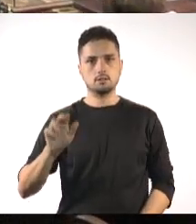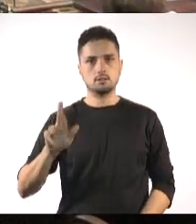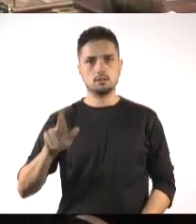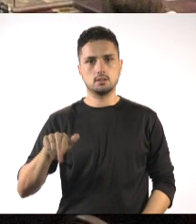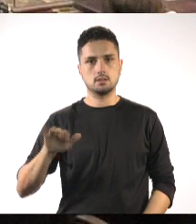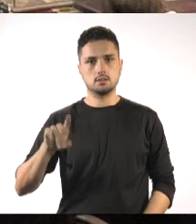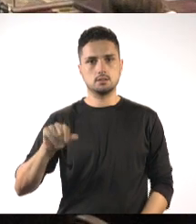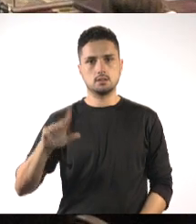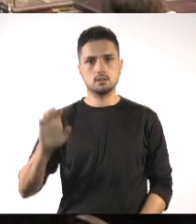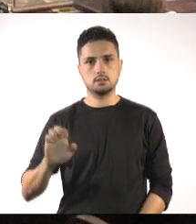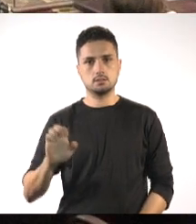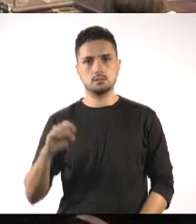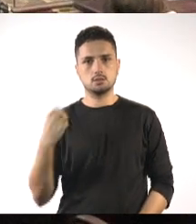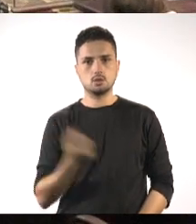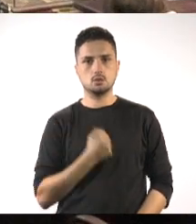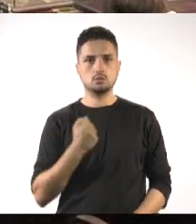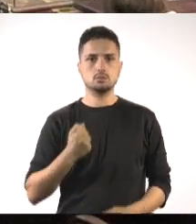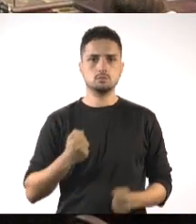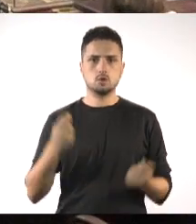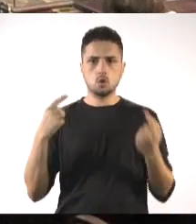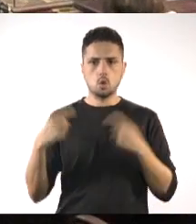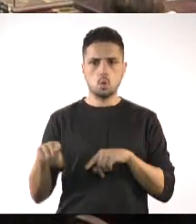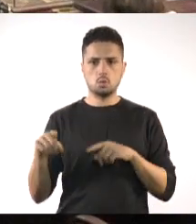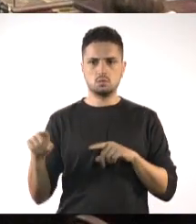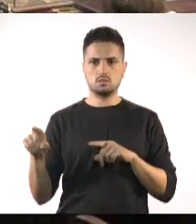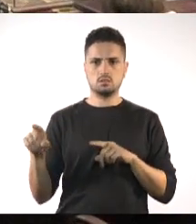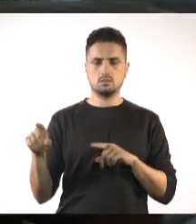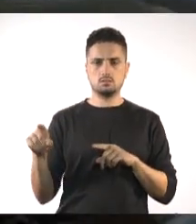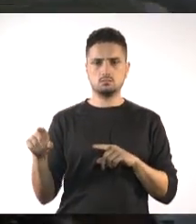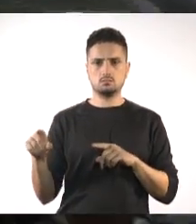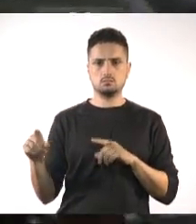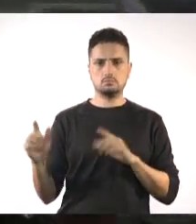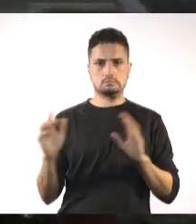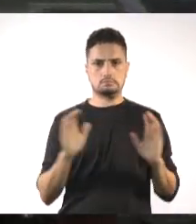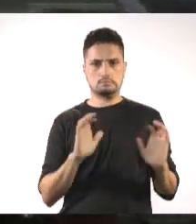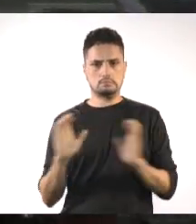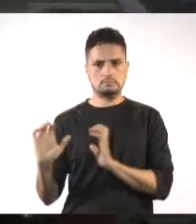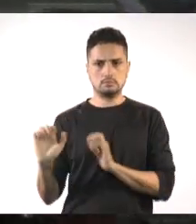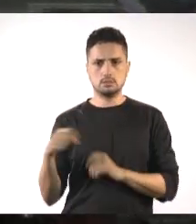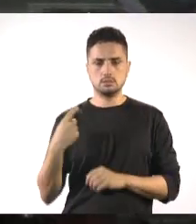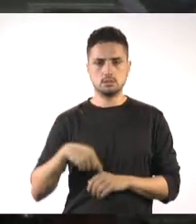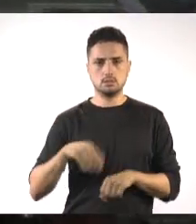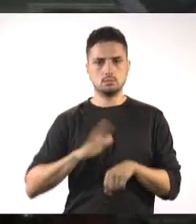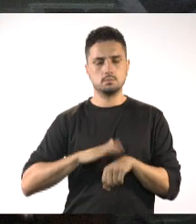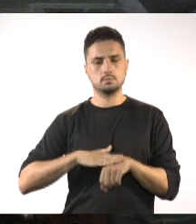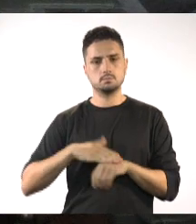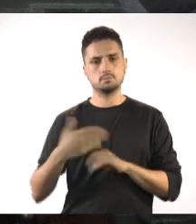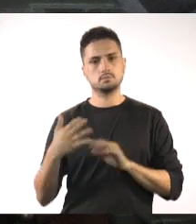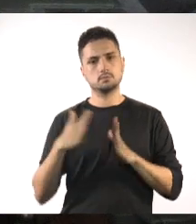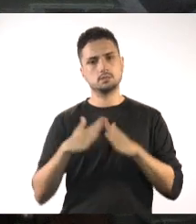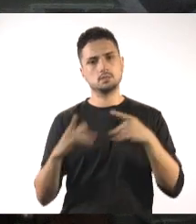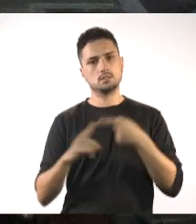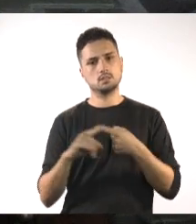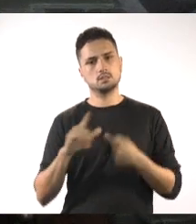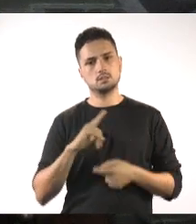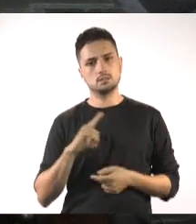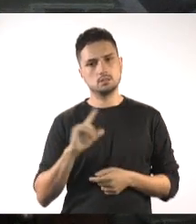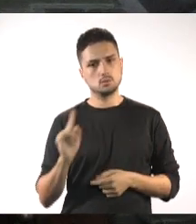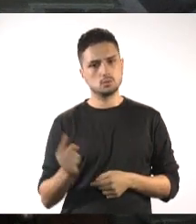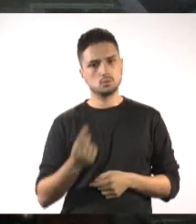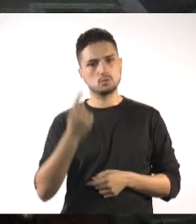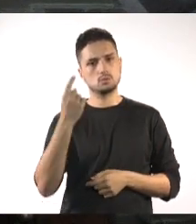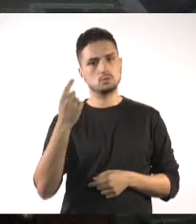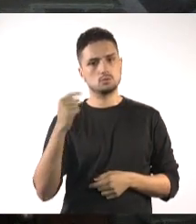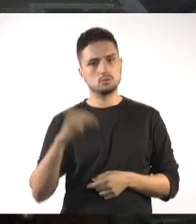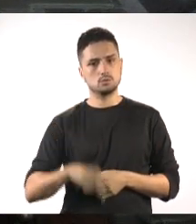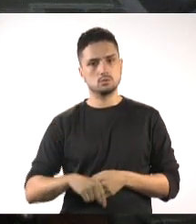temos que combater essa indiferença, essa importância da caridade social e o papel que a igreja tem único nessa